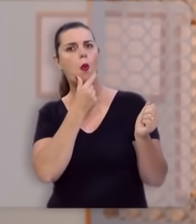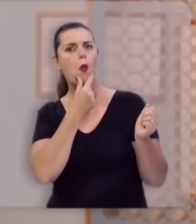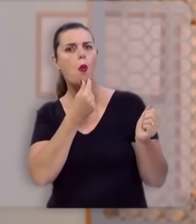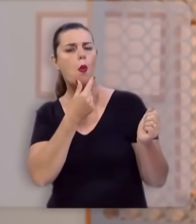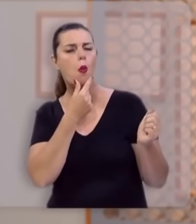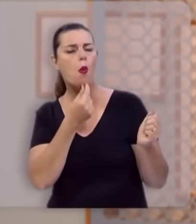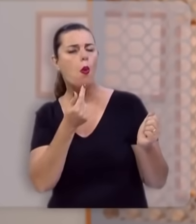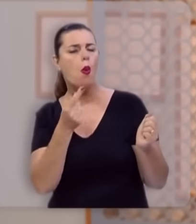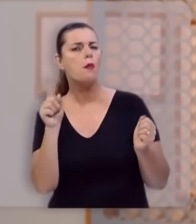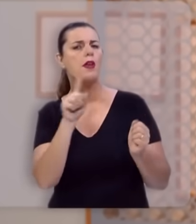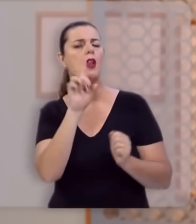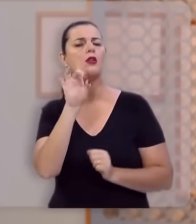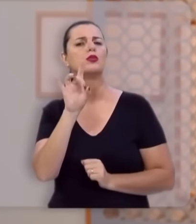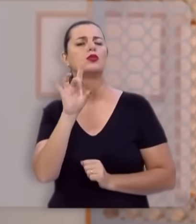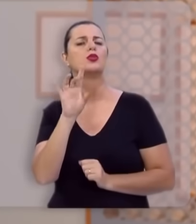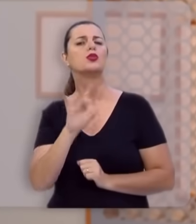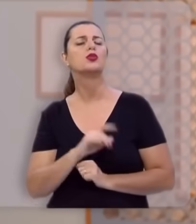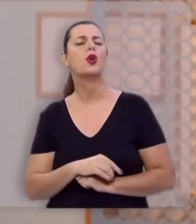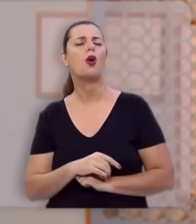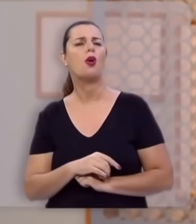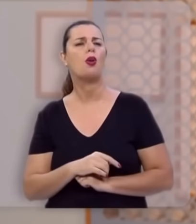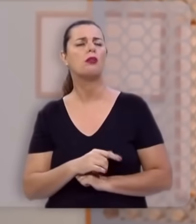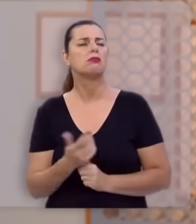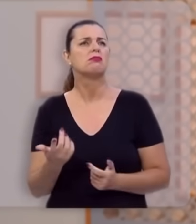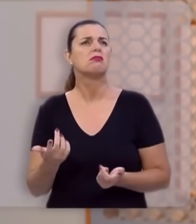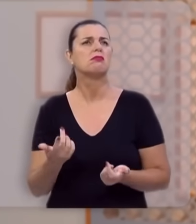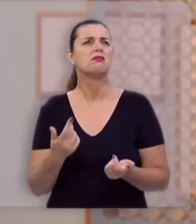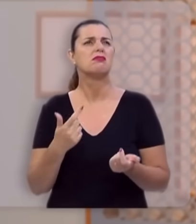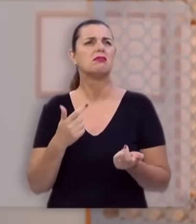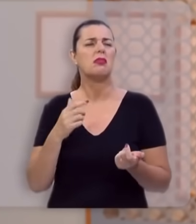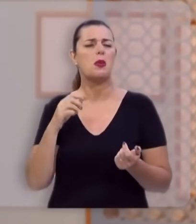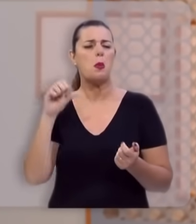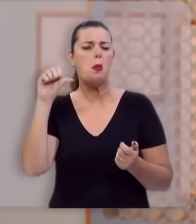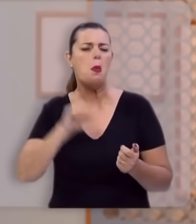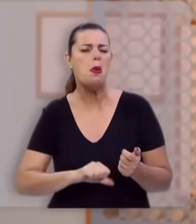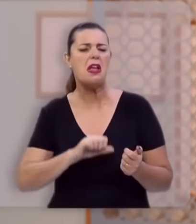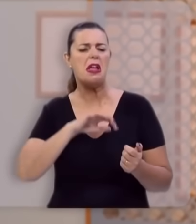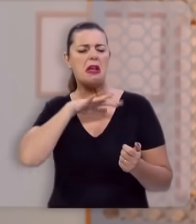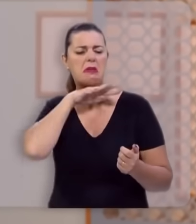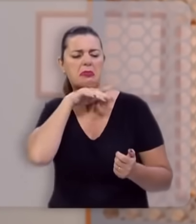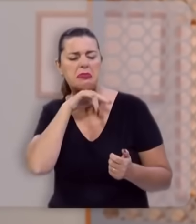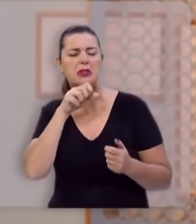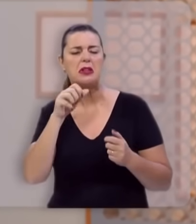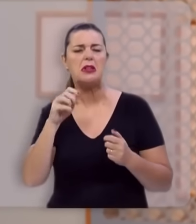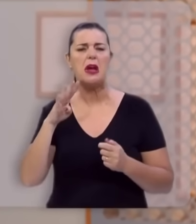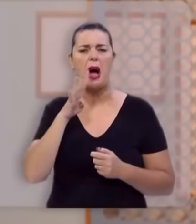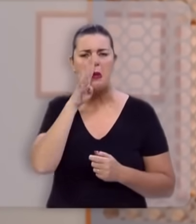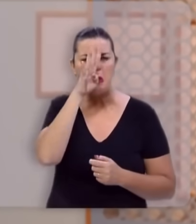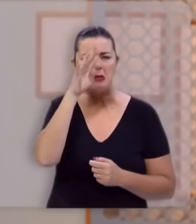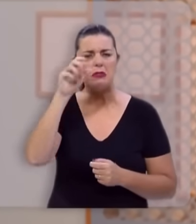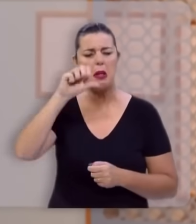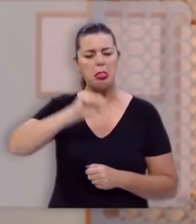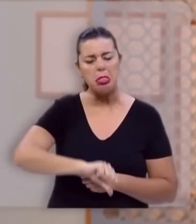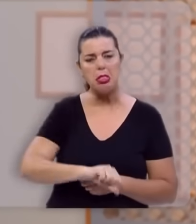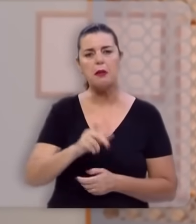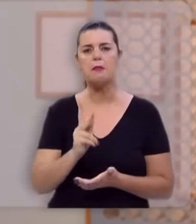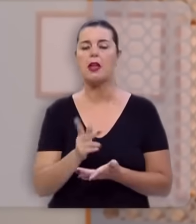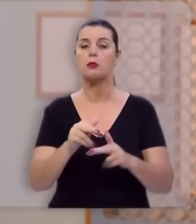não apenas depravado, mas ele está também condenado, como filho da ira.